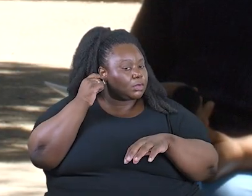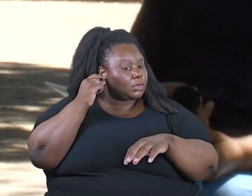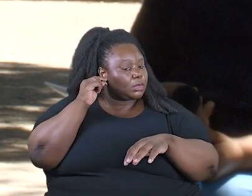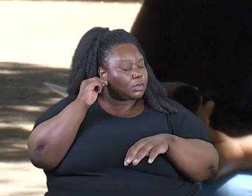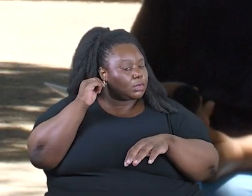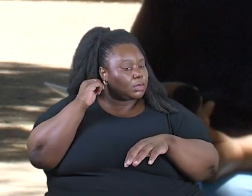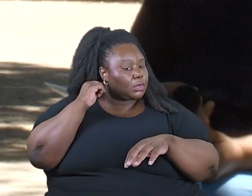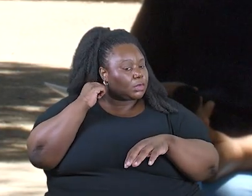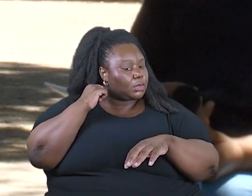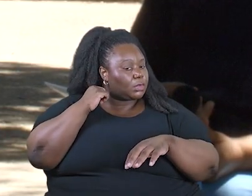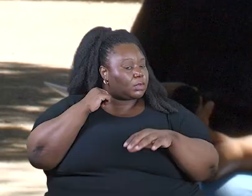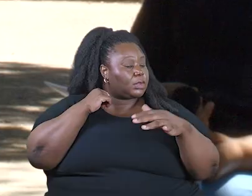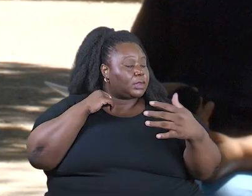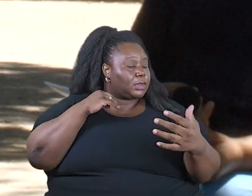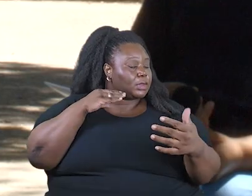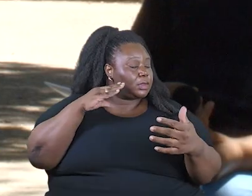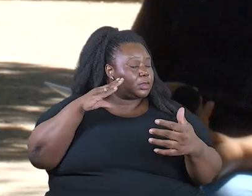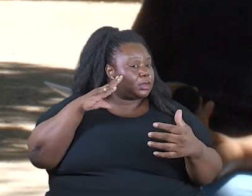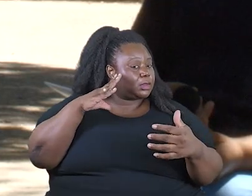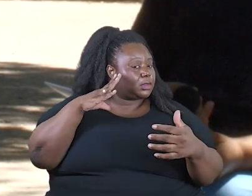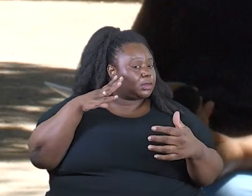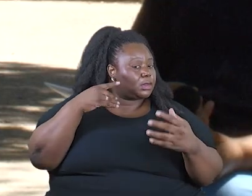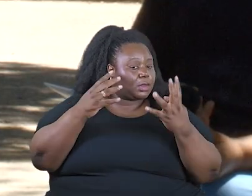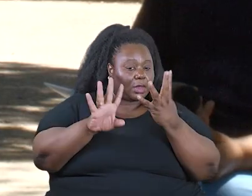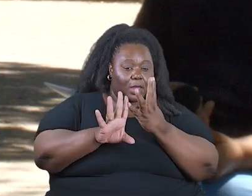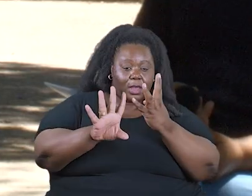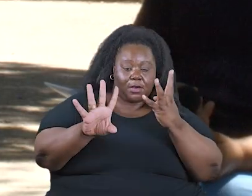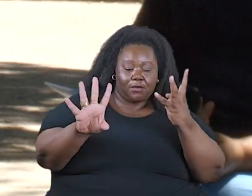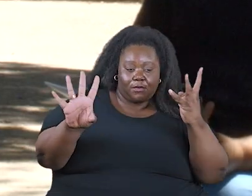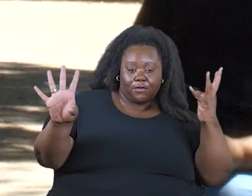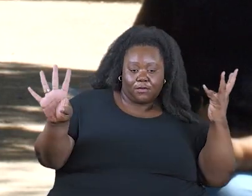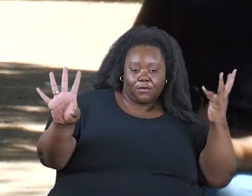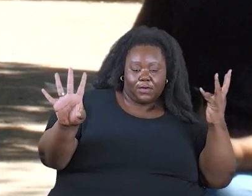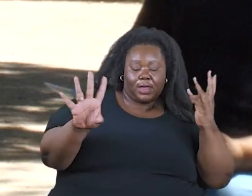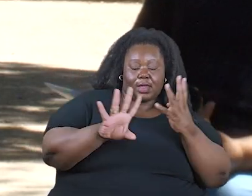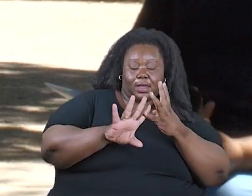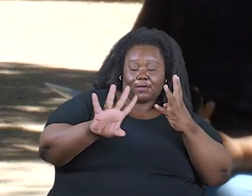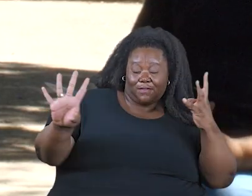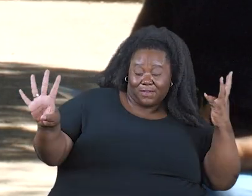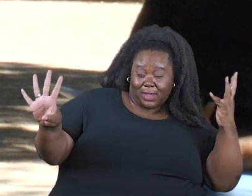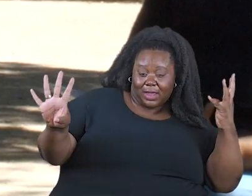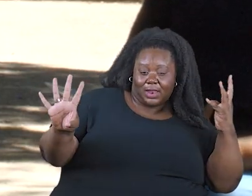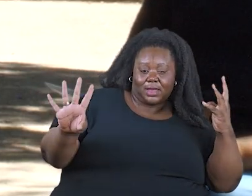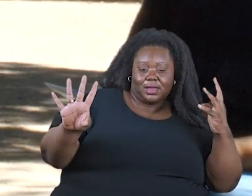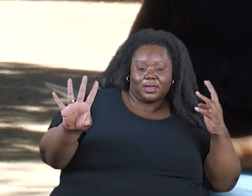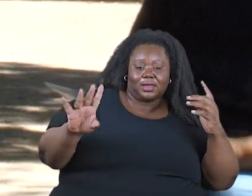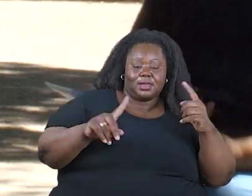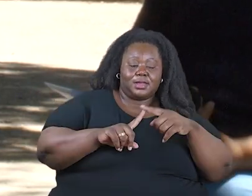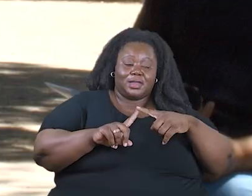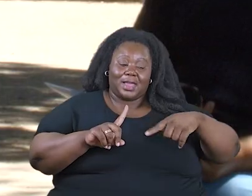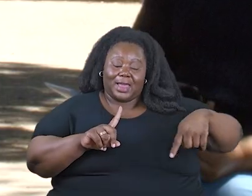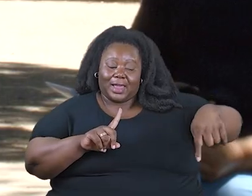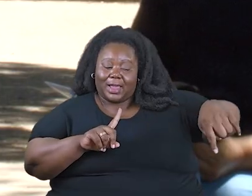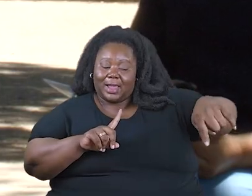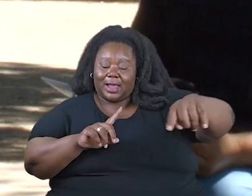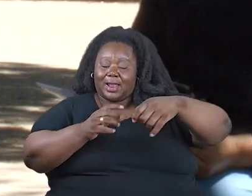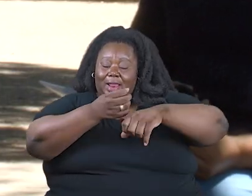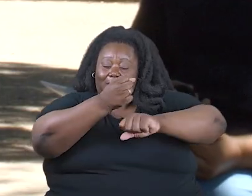Então, nessa exposição, a fila para a abertura da galeria dobrava o